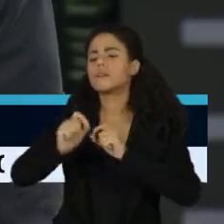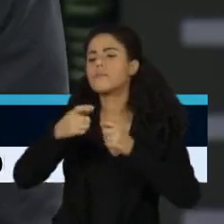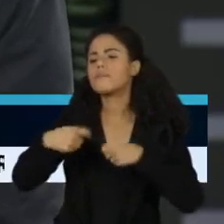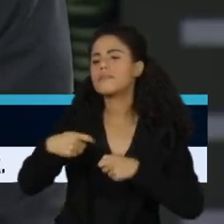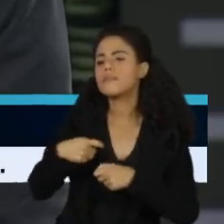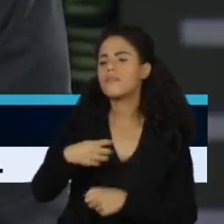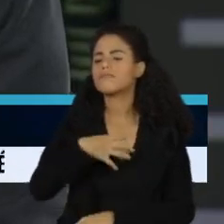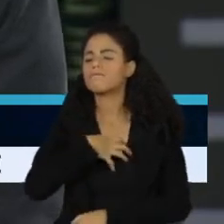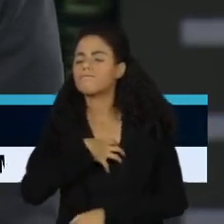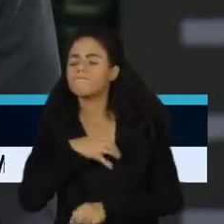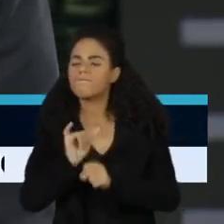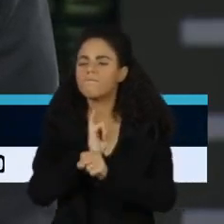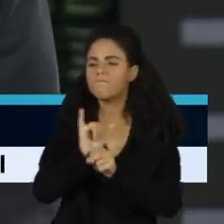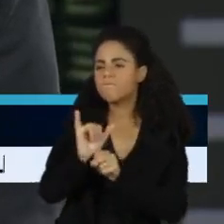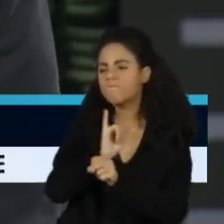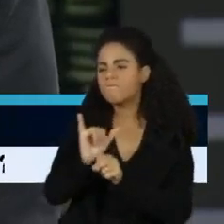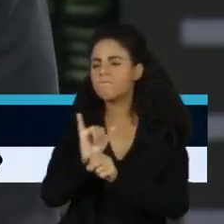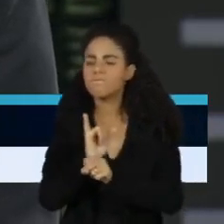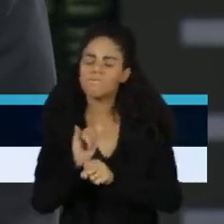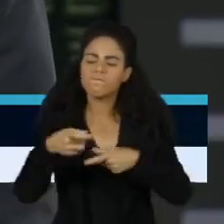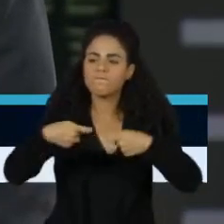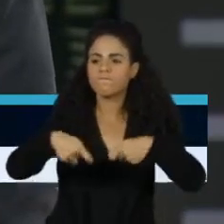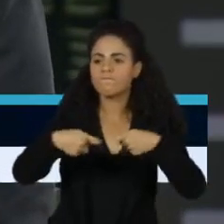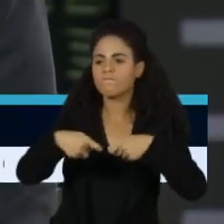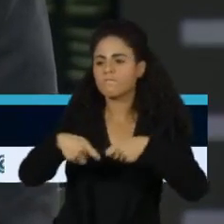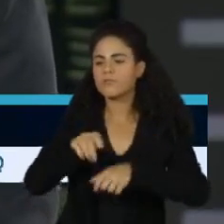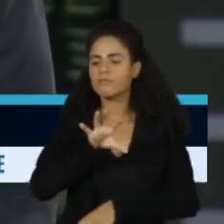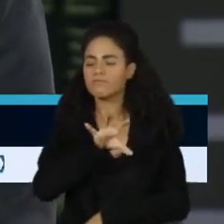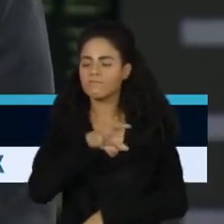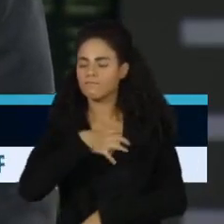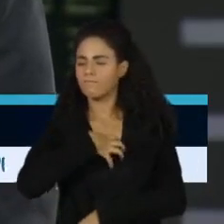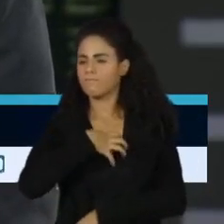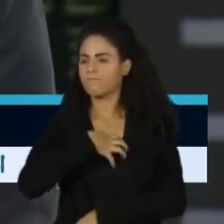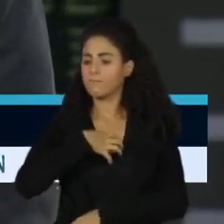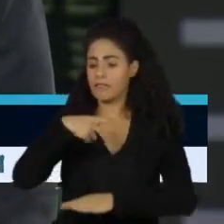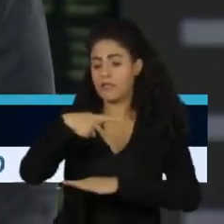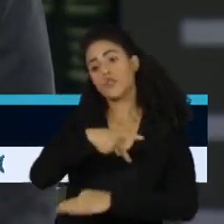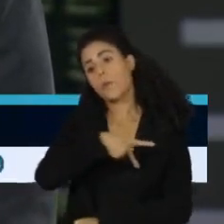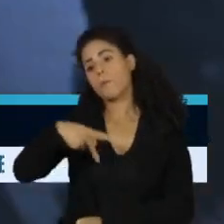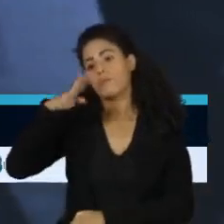articulação. Duas mercadorias são particularmente escassas no caso do nosso presidente da República.